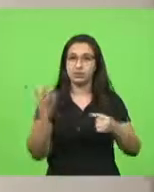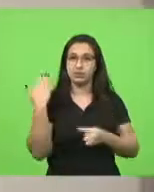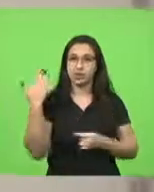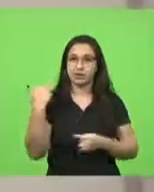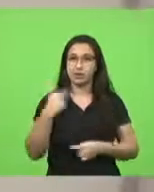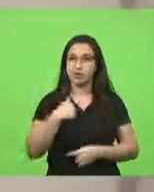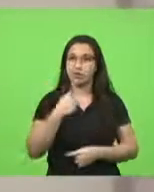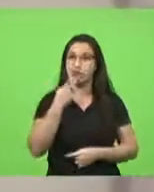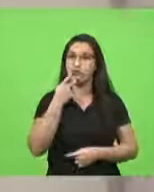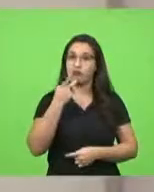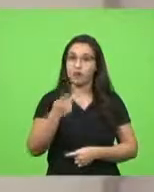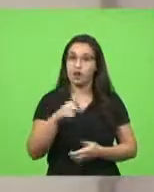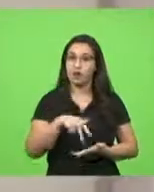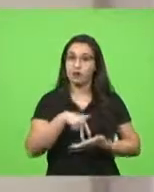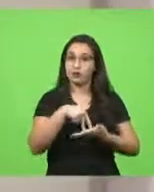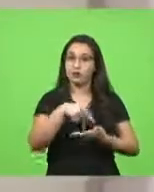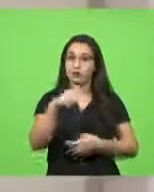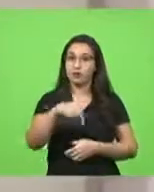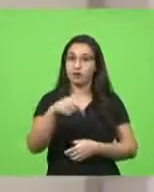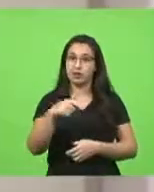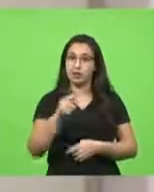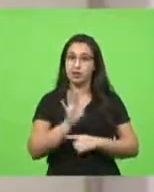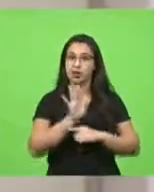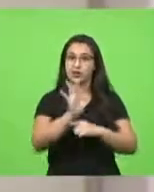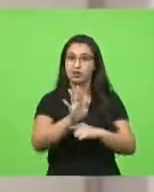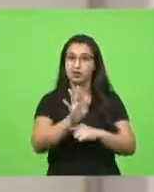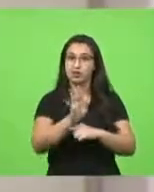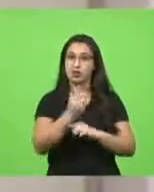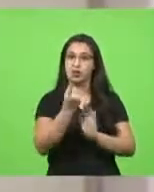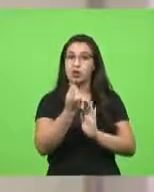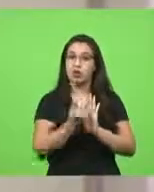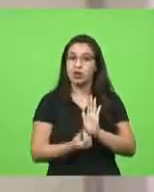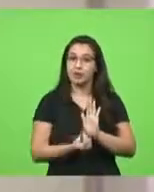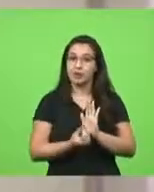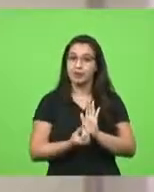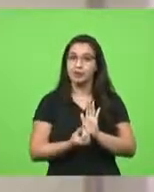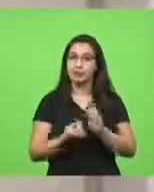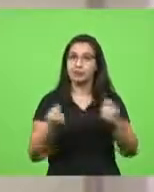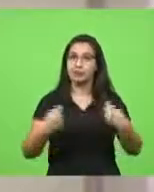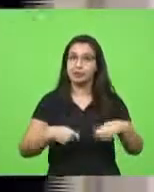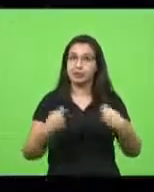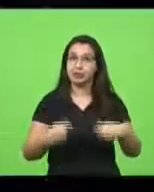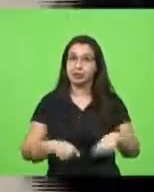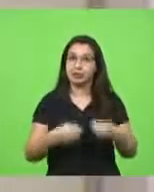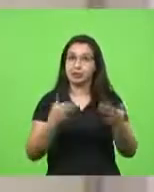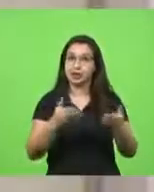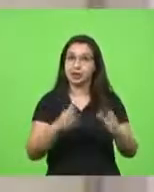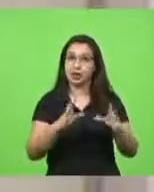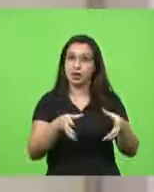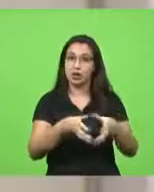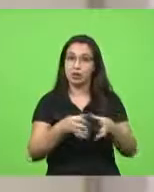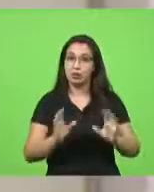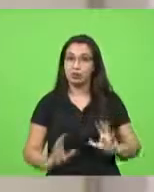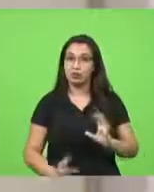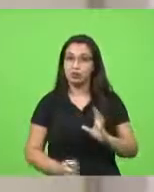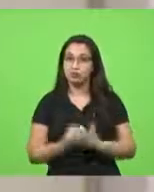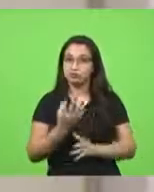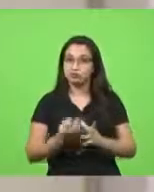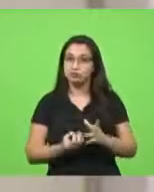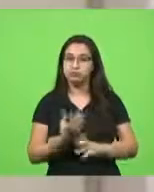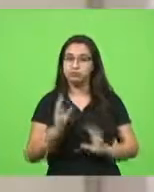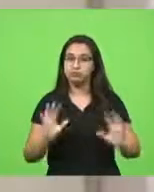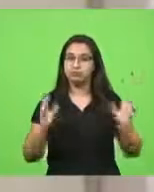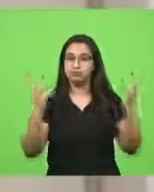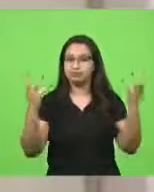no plenário, sobre o auxílio econômico que o Estado de Santa Catarina deve fazer ao setor produtivo, setor de eventos, setor